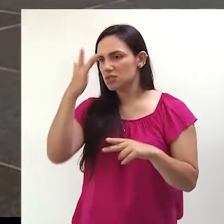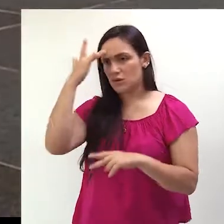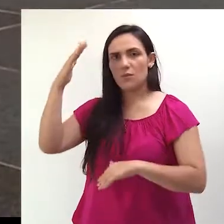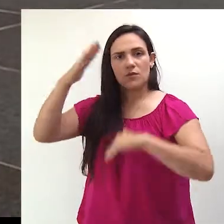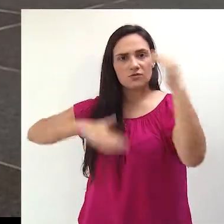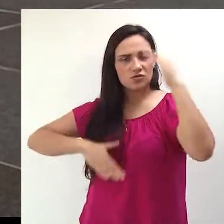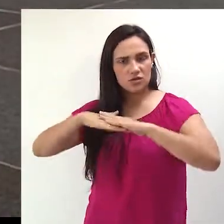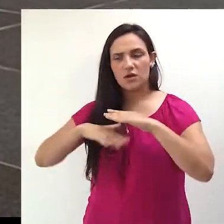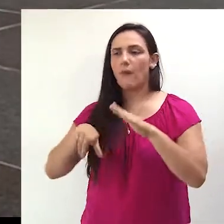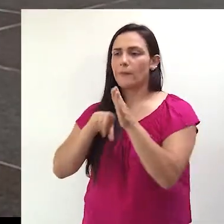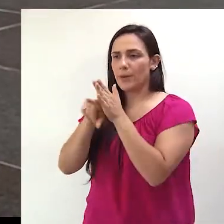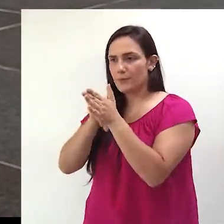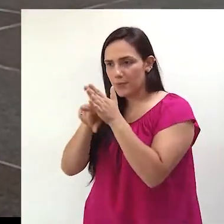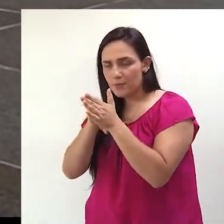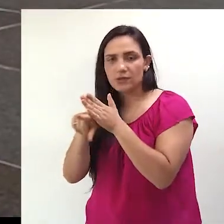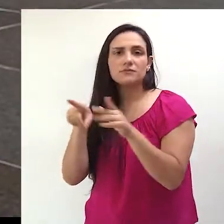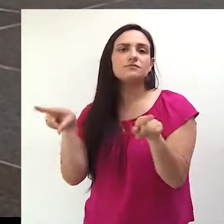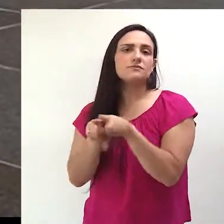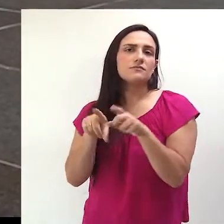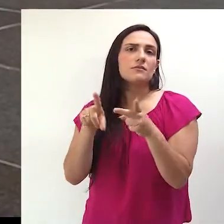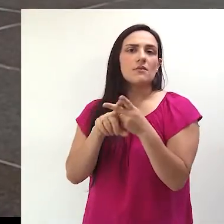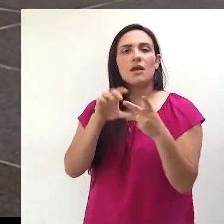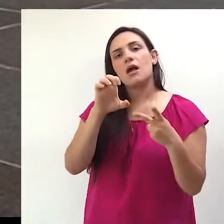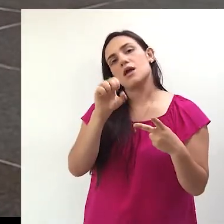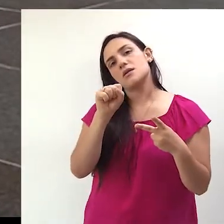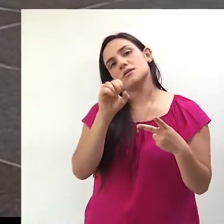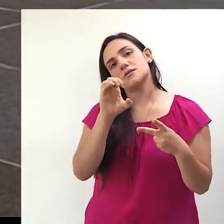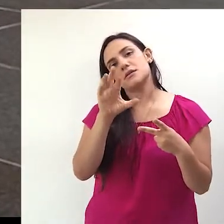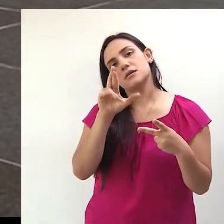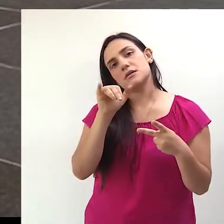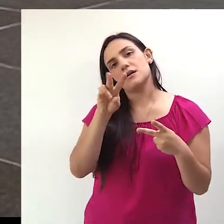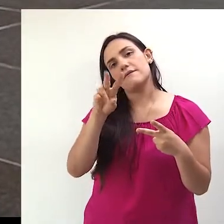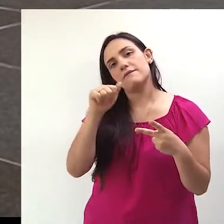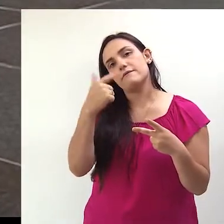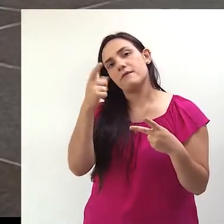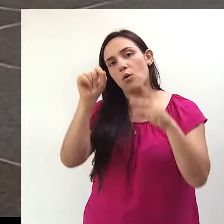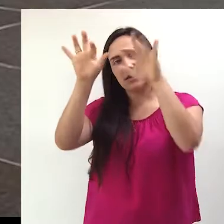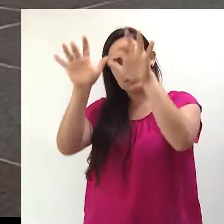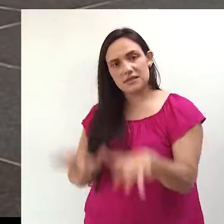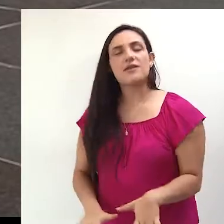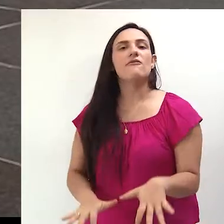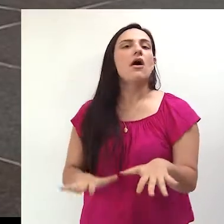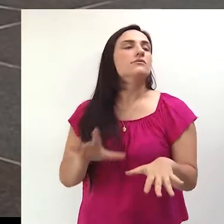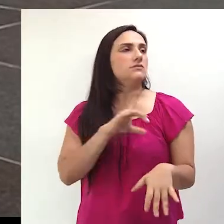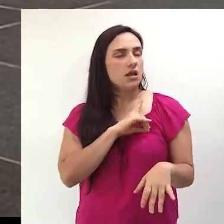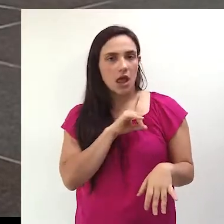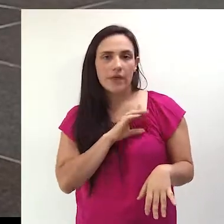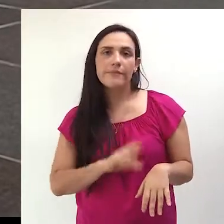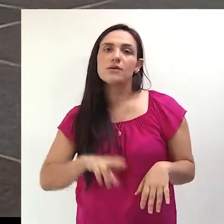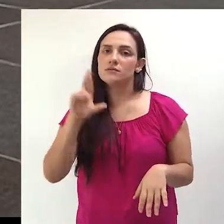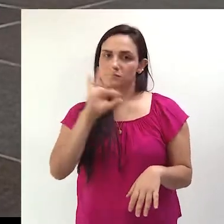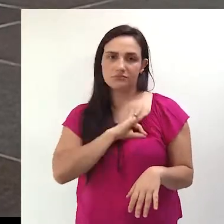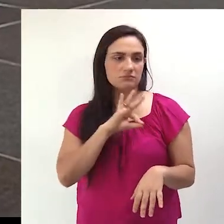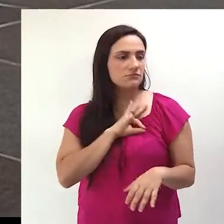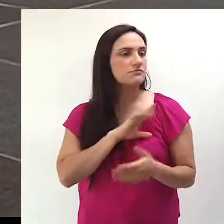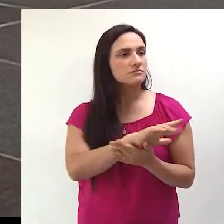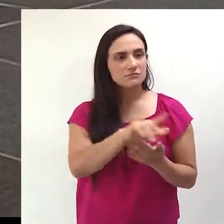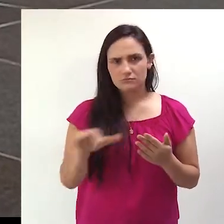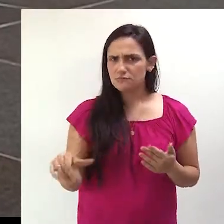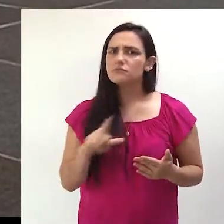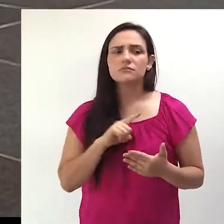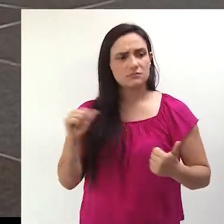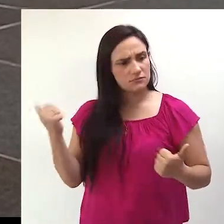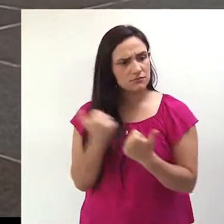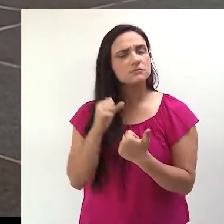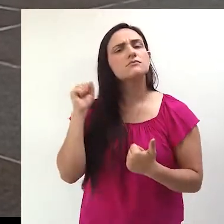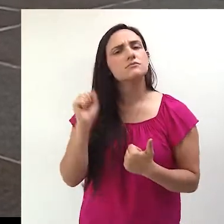família que vai trabalhar na Deleagro aqui, vai contar com todo o nosso apoio. O Carlinhos sabe disso, o Adriano. Isso